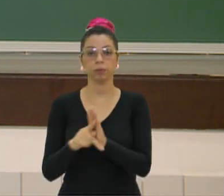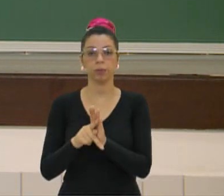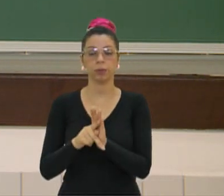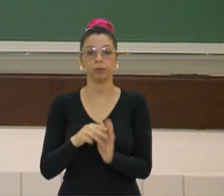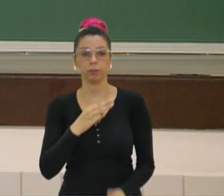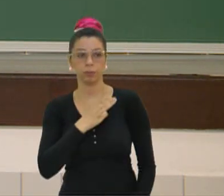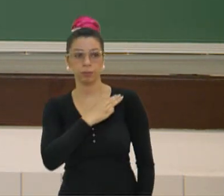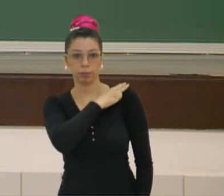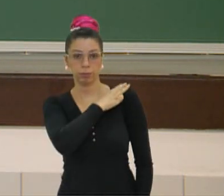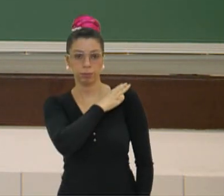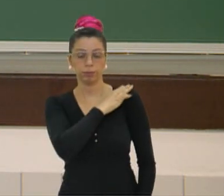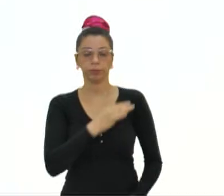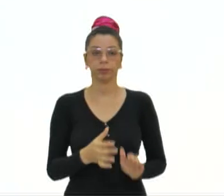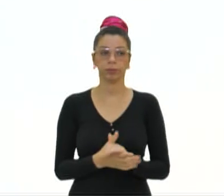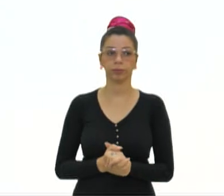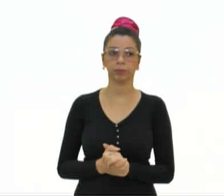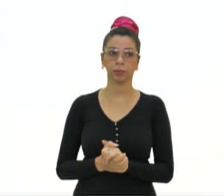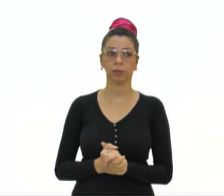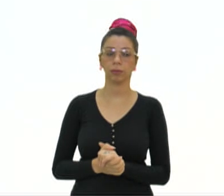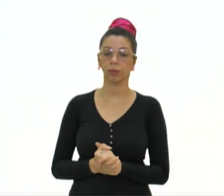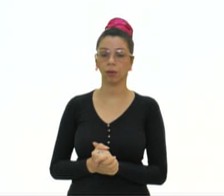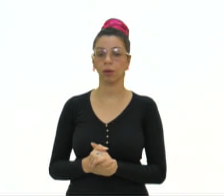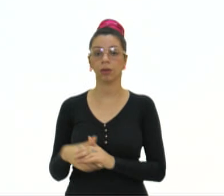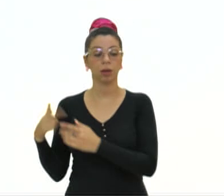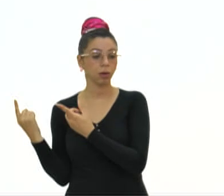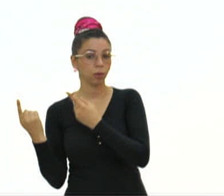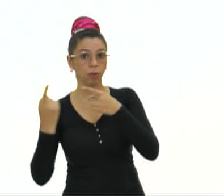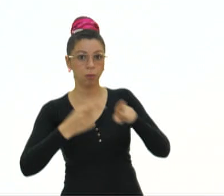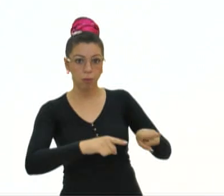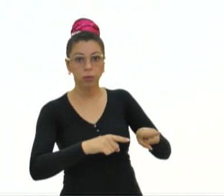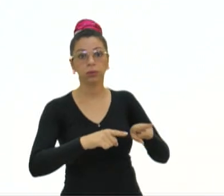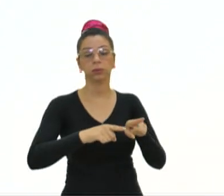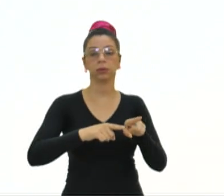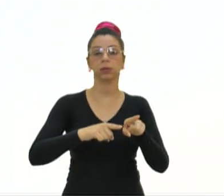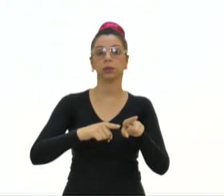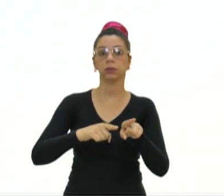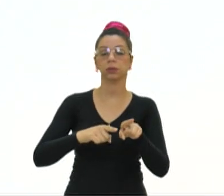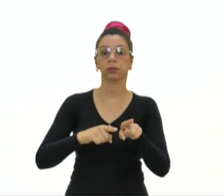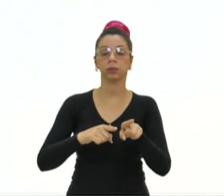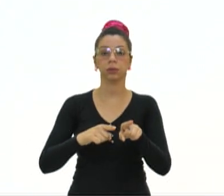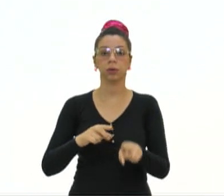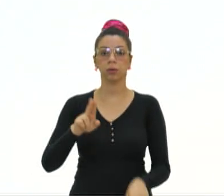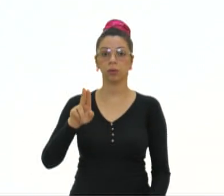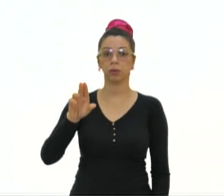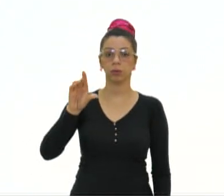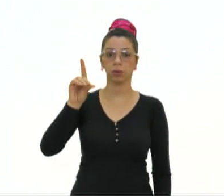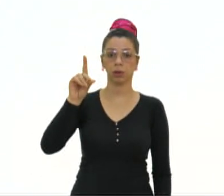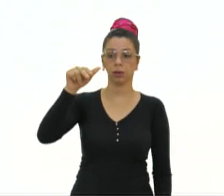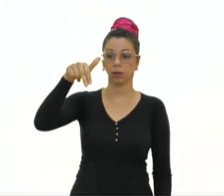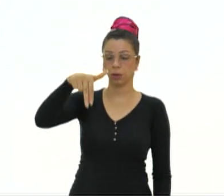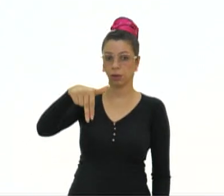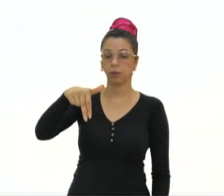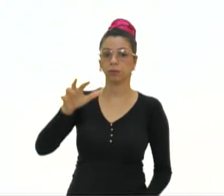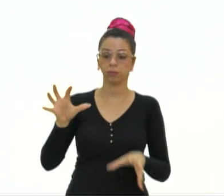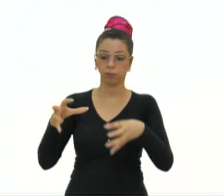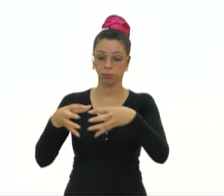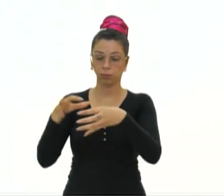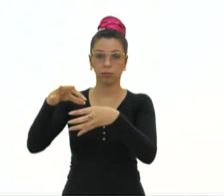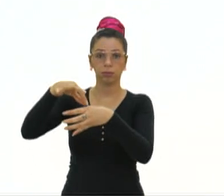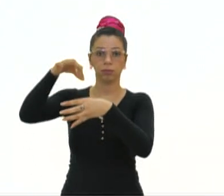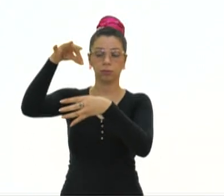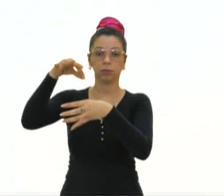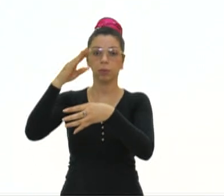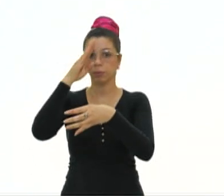tem um antigetulista, aí a oposição da UDN, é o principal partido, chamada União